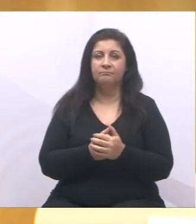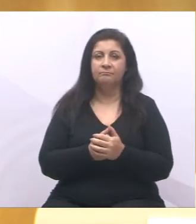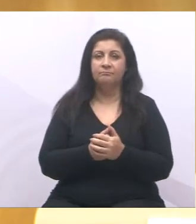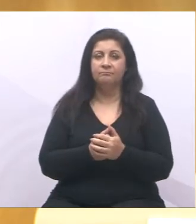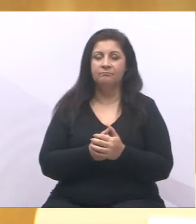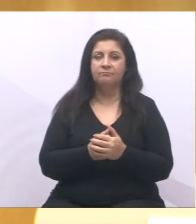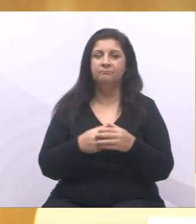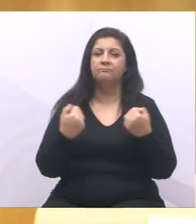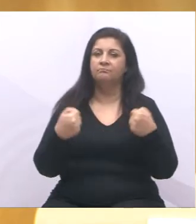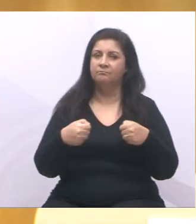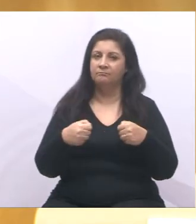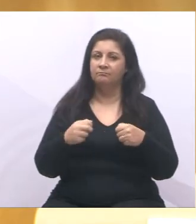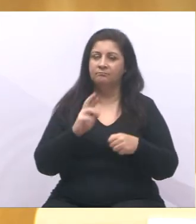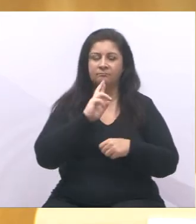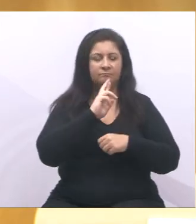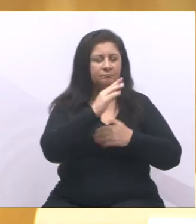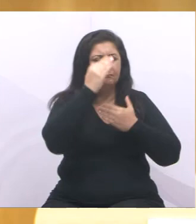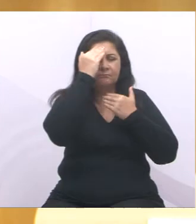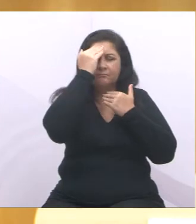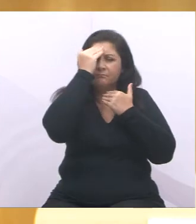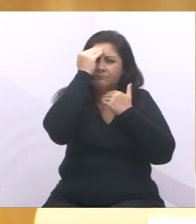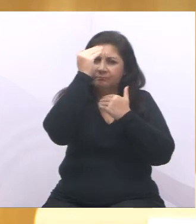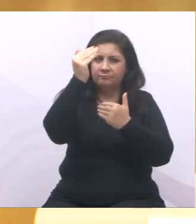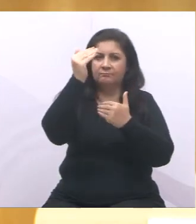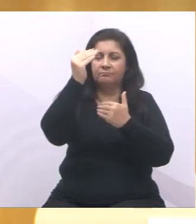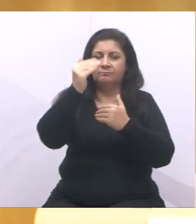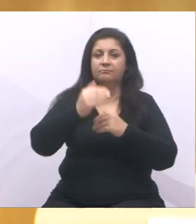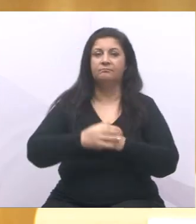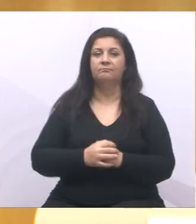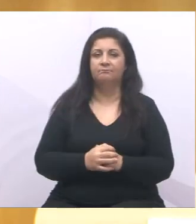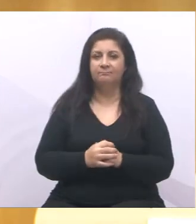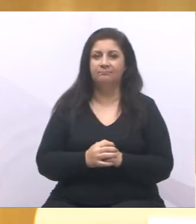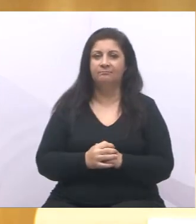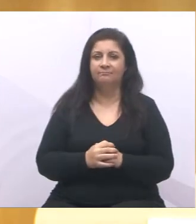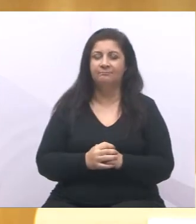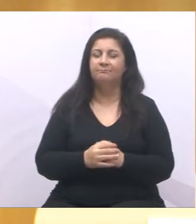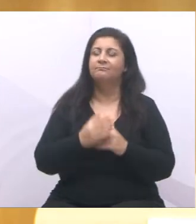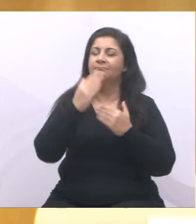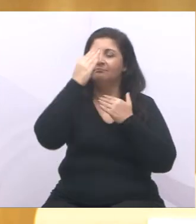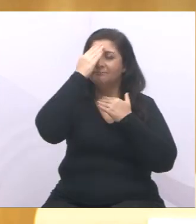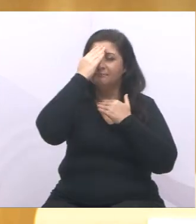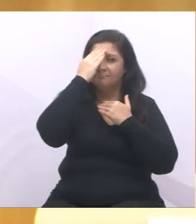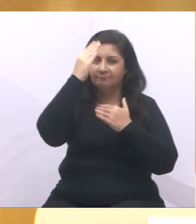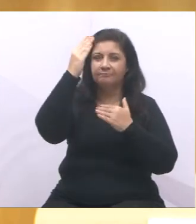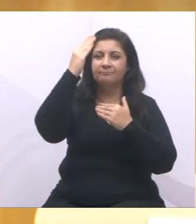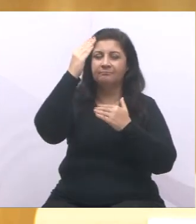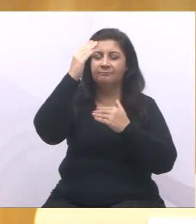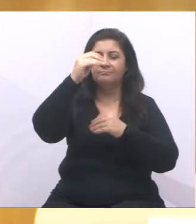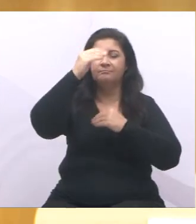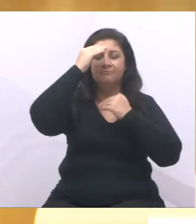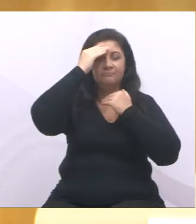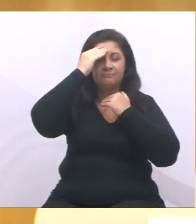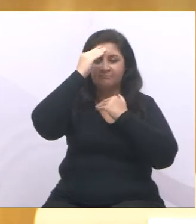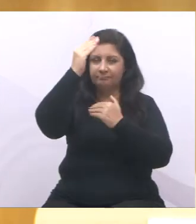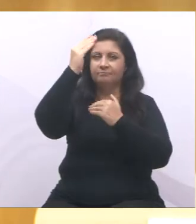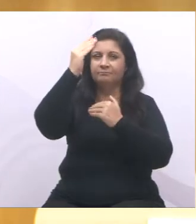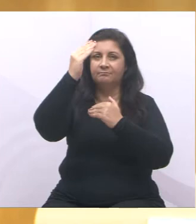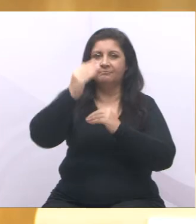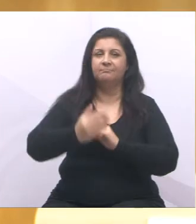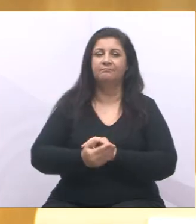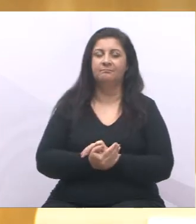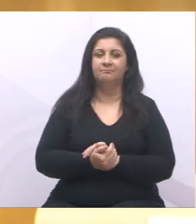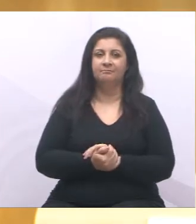com muita gratidão. Muito obrigado, muito obrigado, muito obrigado, muito